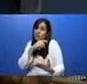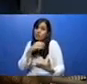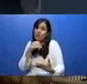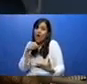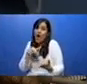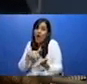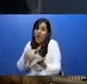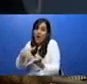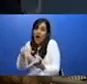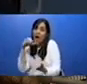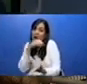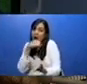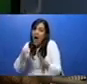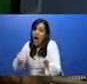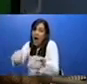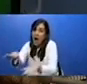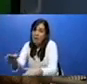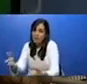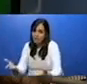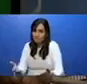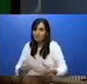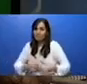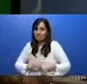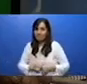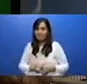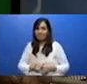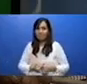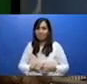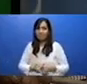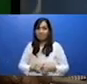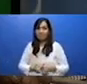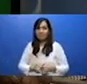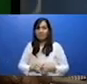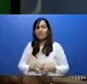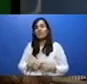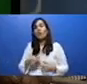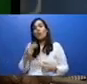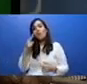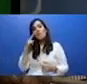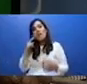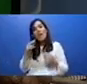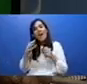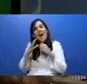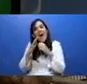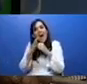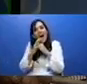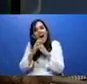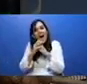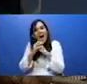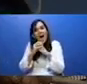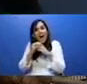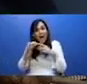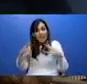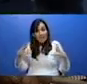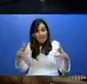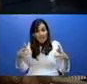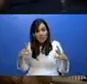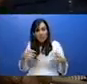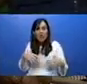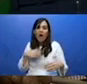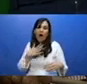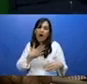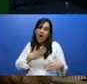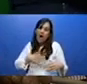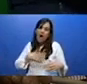agilidade para correr. Então, essas características nos mostram que esse animal é um animal